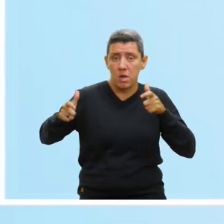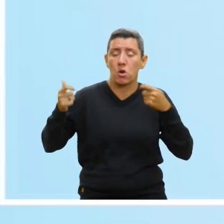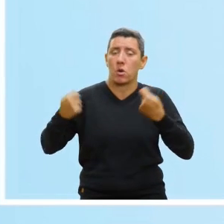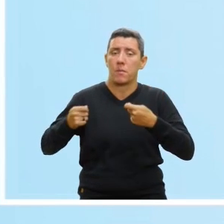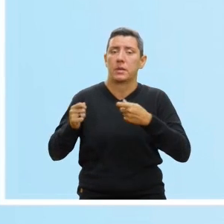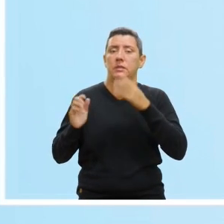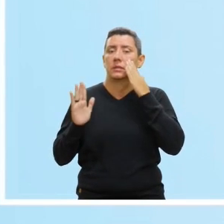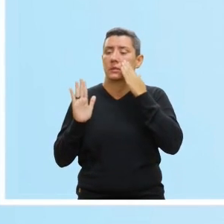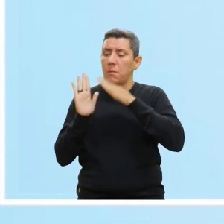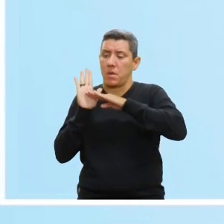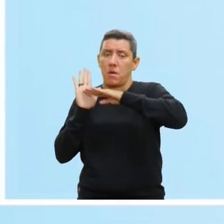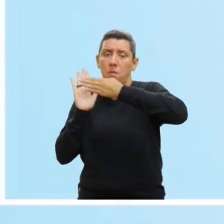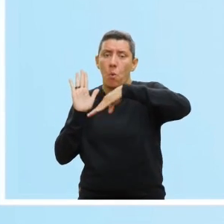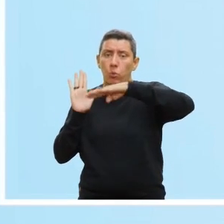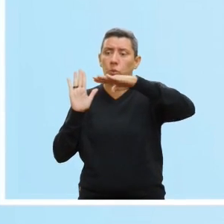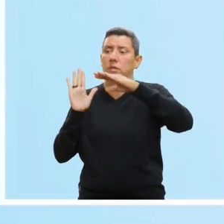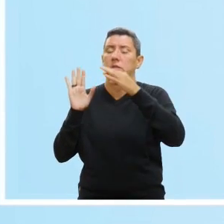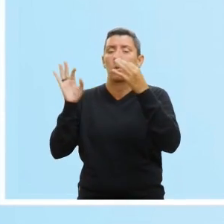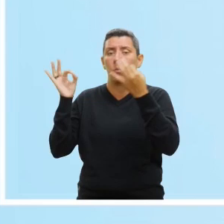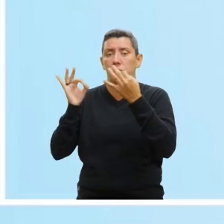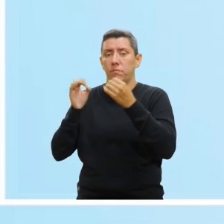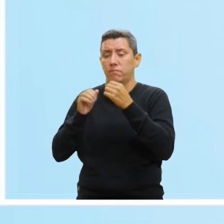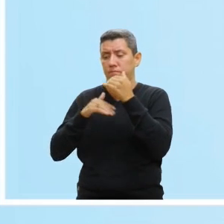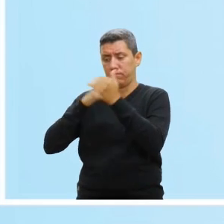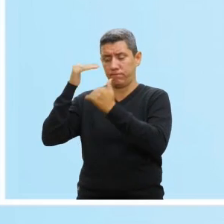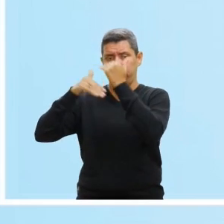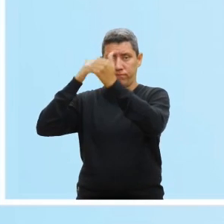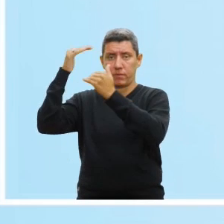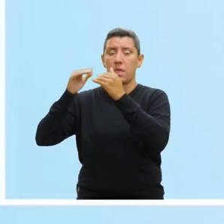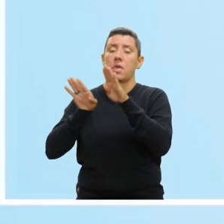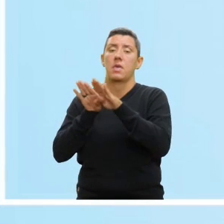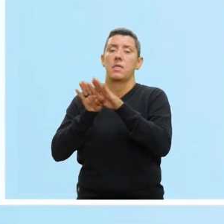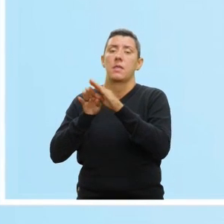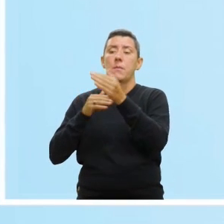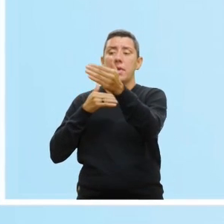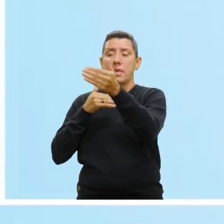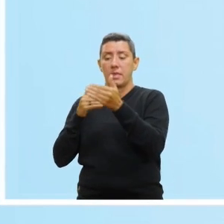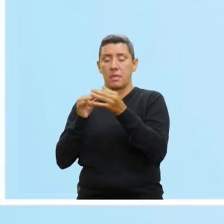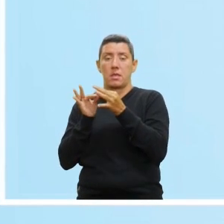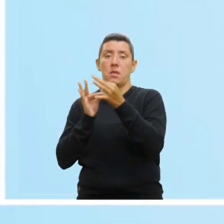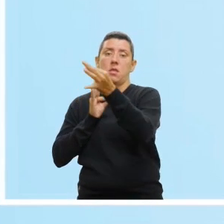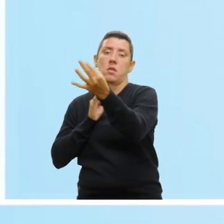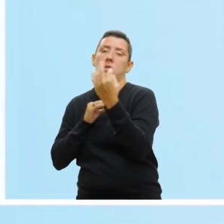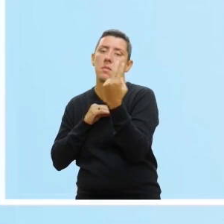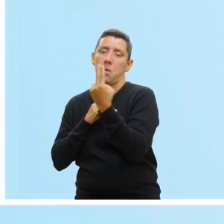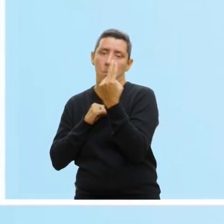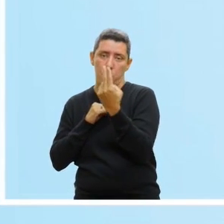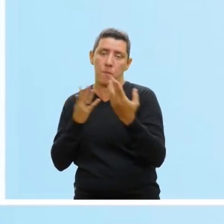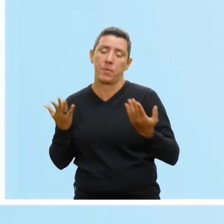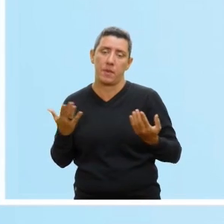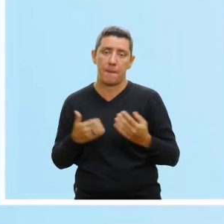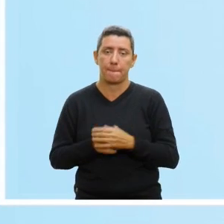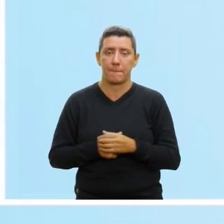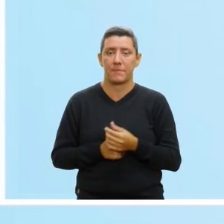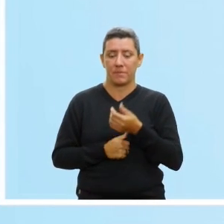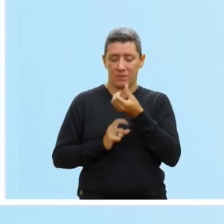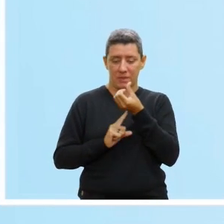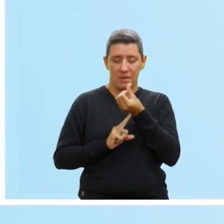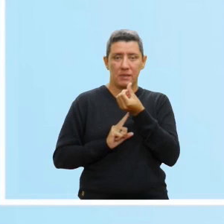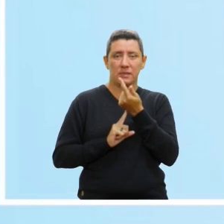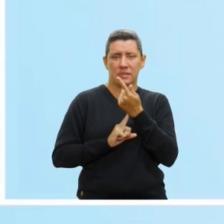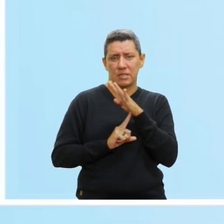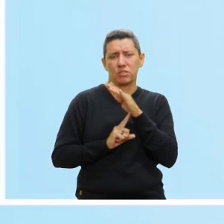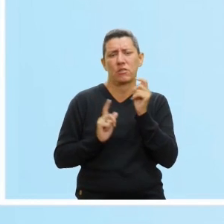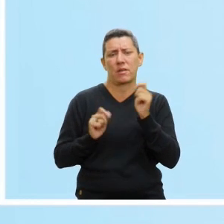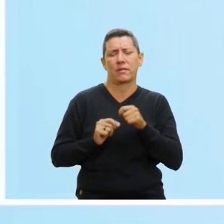avançada e você tem uma distância menor. Então, um sinal de 100 GB, você consegue colocar ele até 5, 6 mil